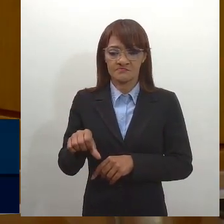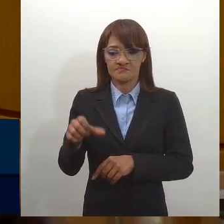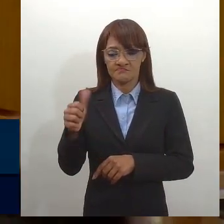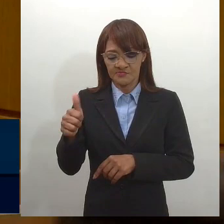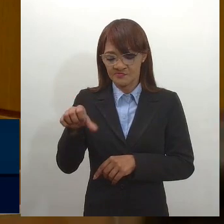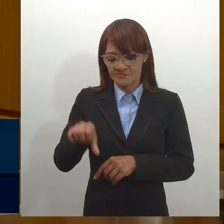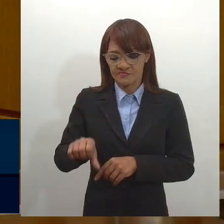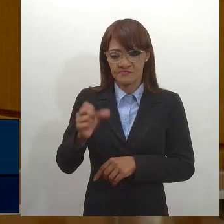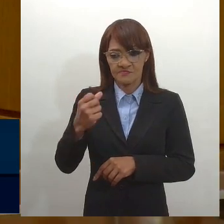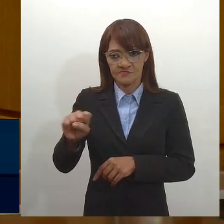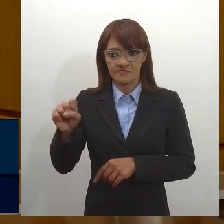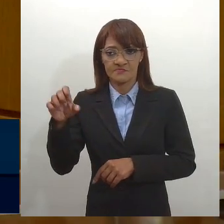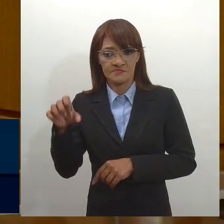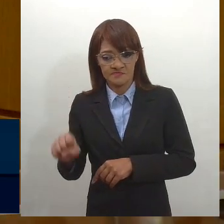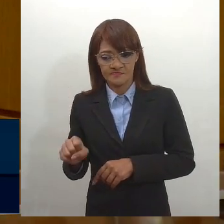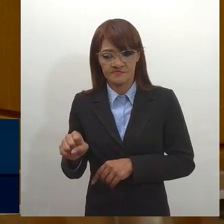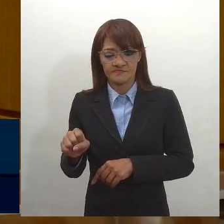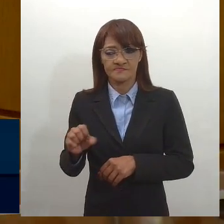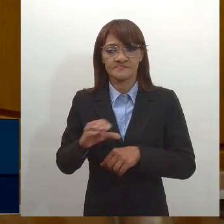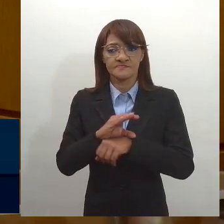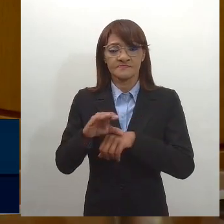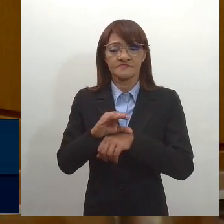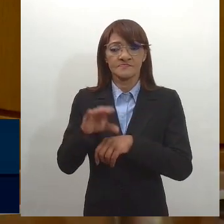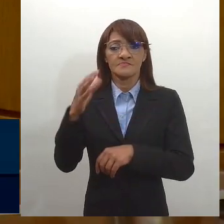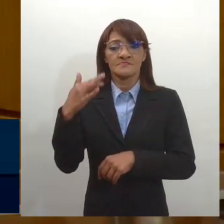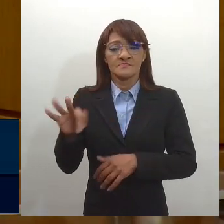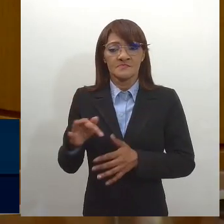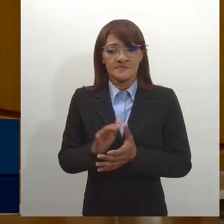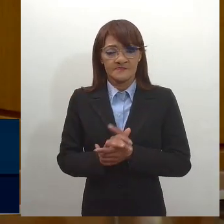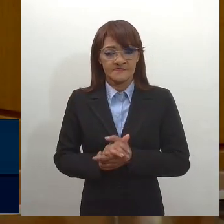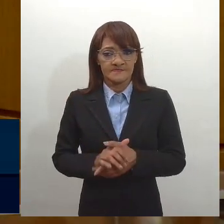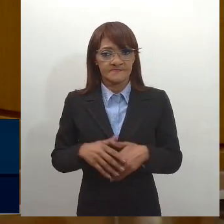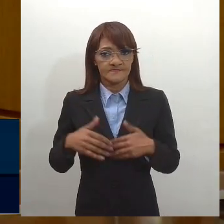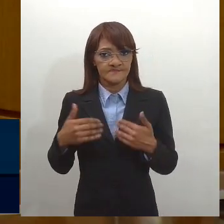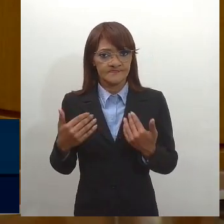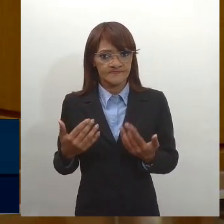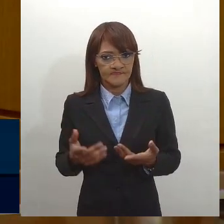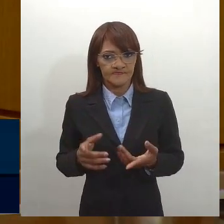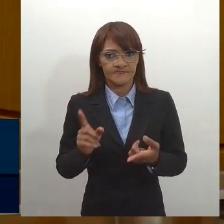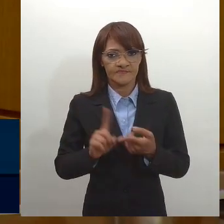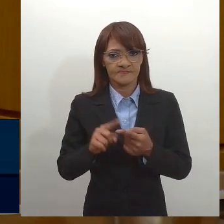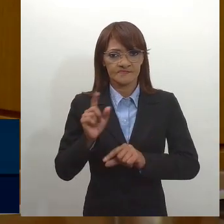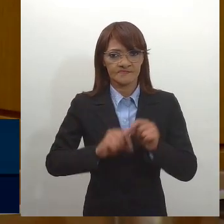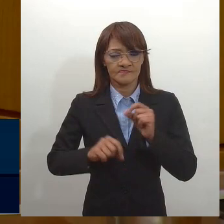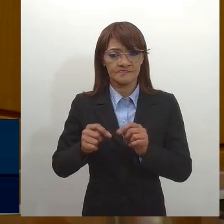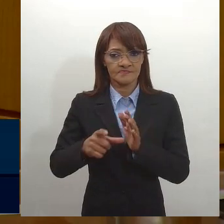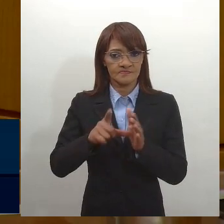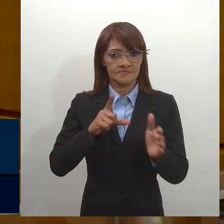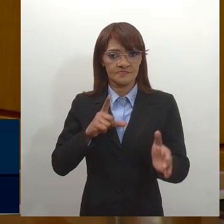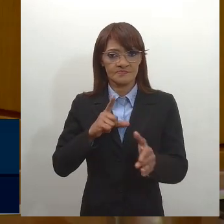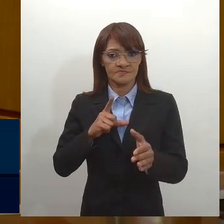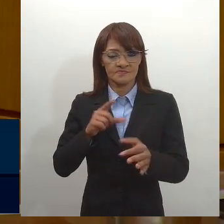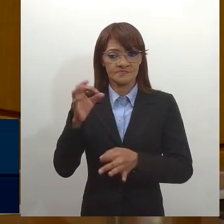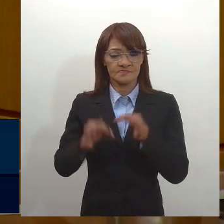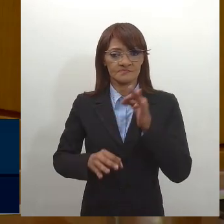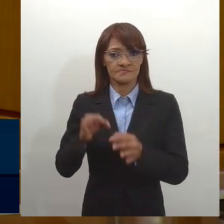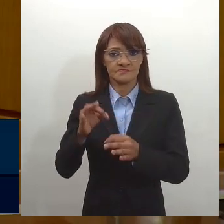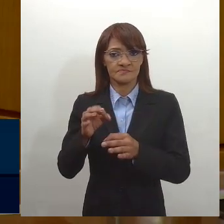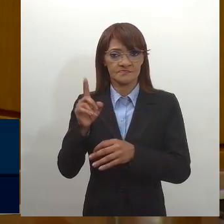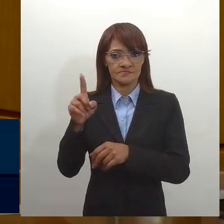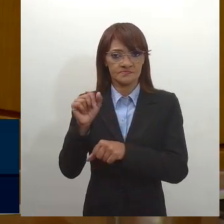Constituição Federal, ou que estavam em disputa judicial na época. O que é um